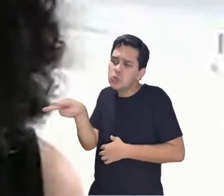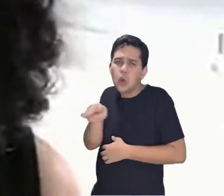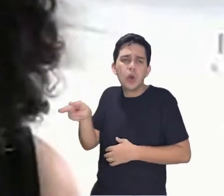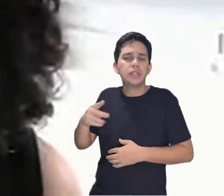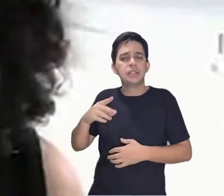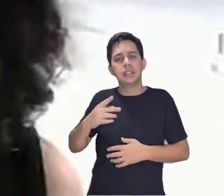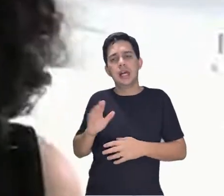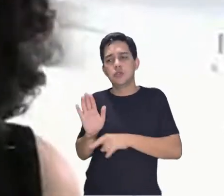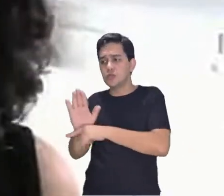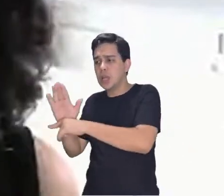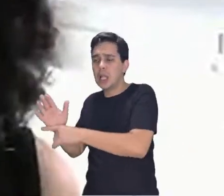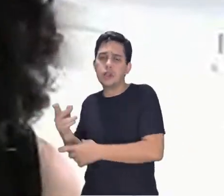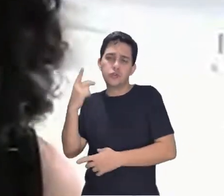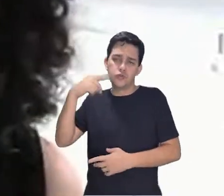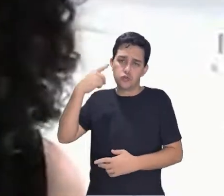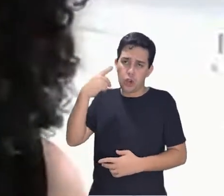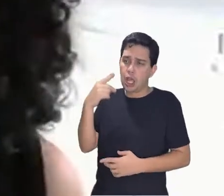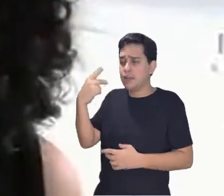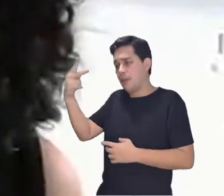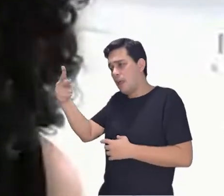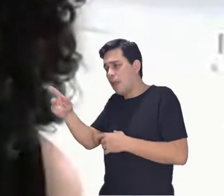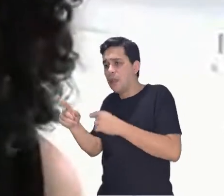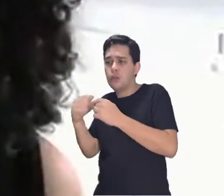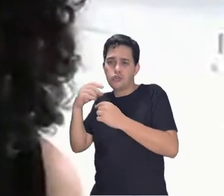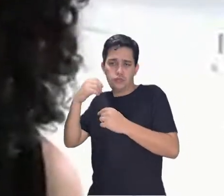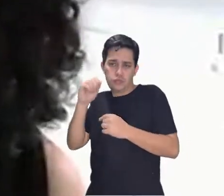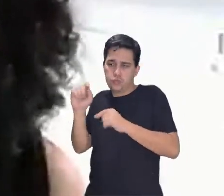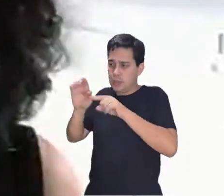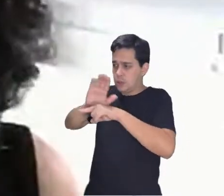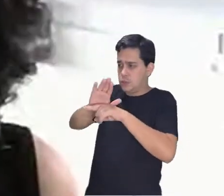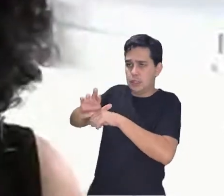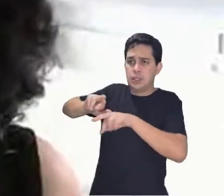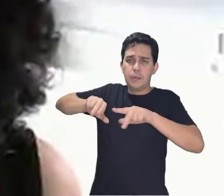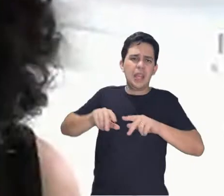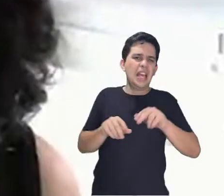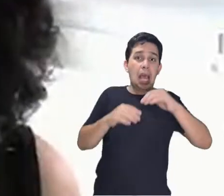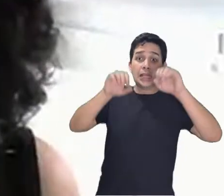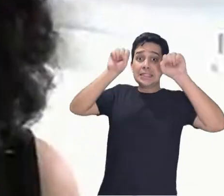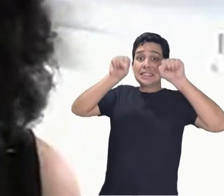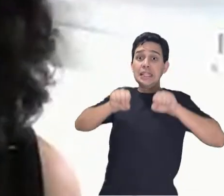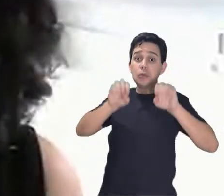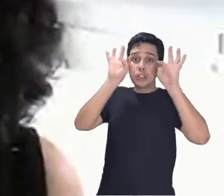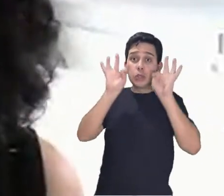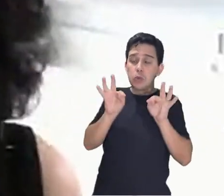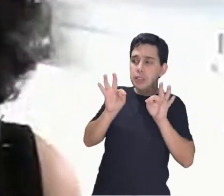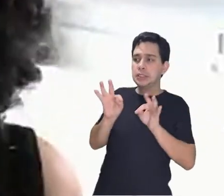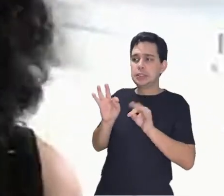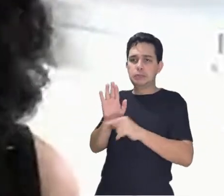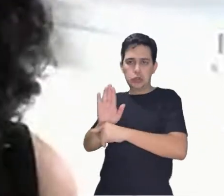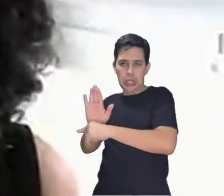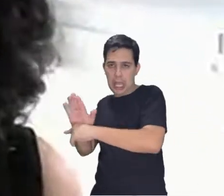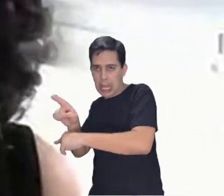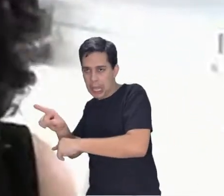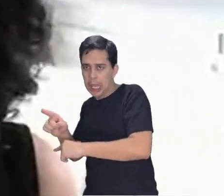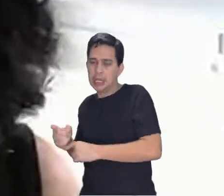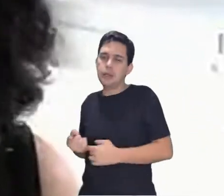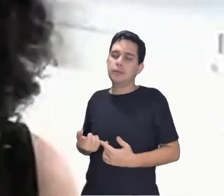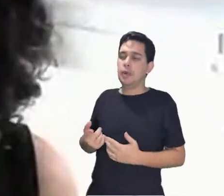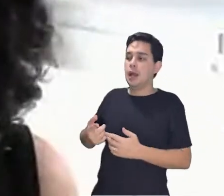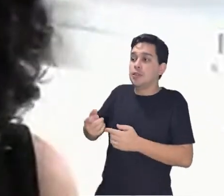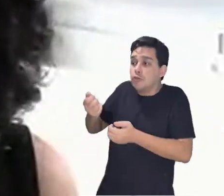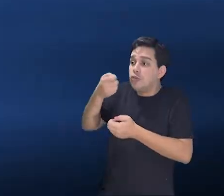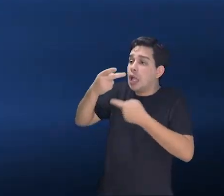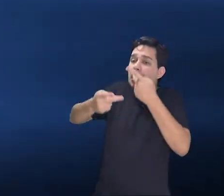instrução processual, onde as testemunhas arroladas pelo Ministério Público na denúncia, as testemunhas de defesa vão prestar depoimento agora